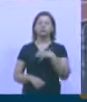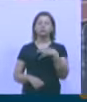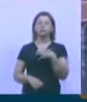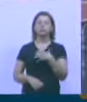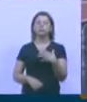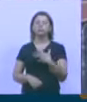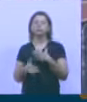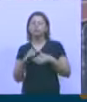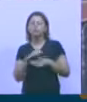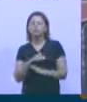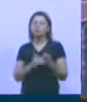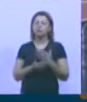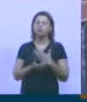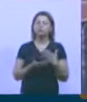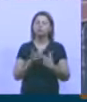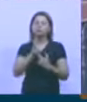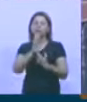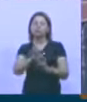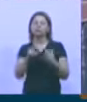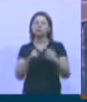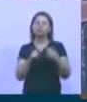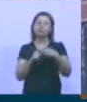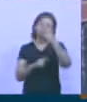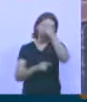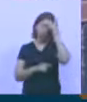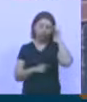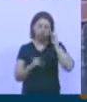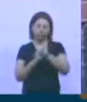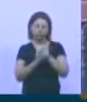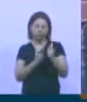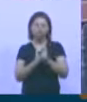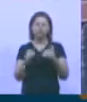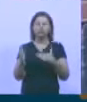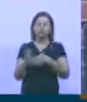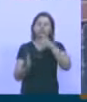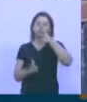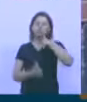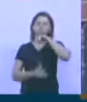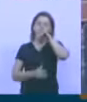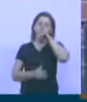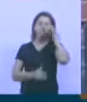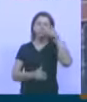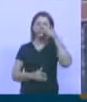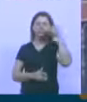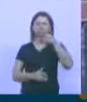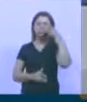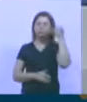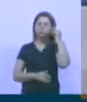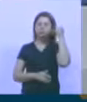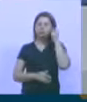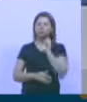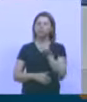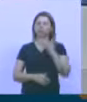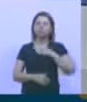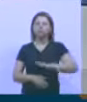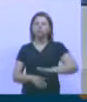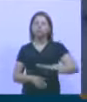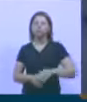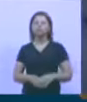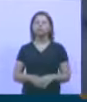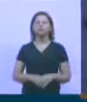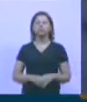de inferioridade ele vem à tona porque as pessoas que estão à volta, às vezes até a mãe, verbalizam o que ela pensa da criança. Then the